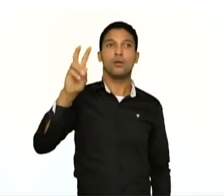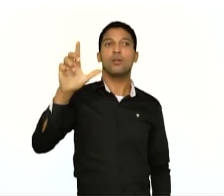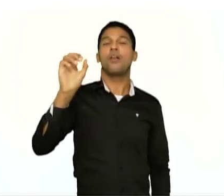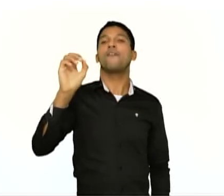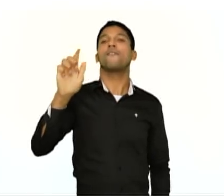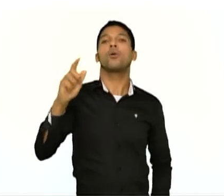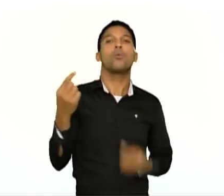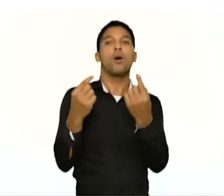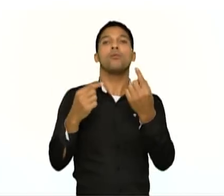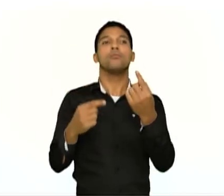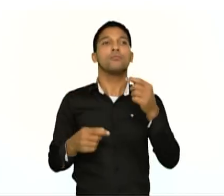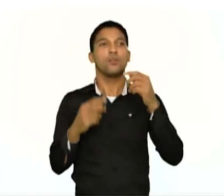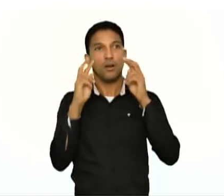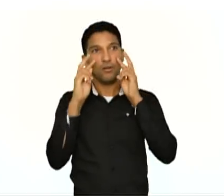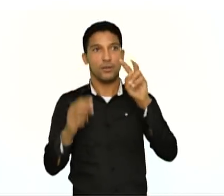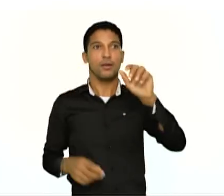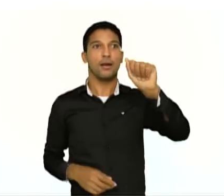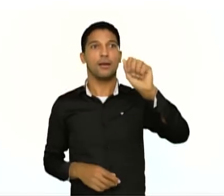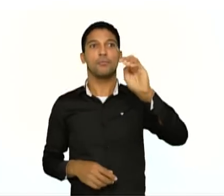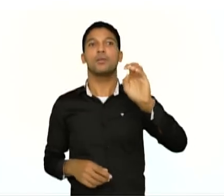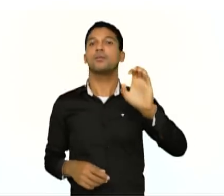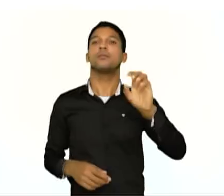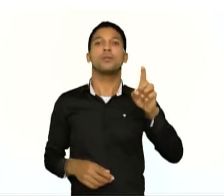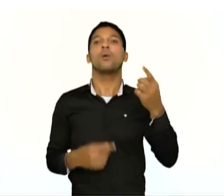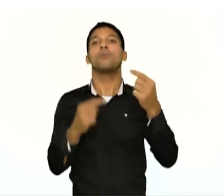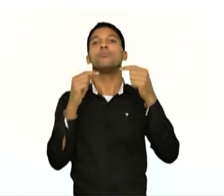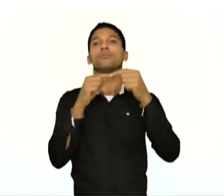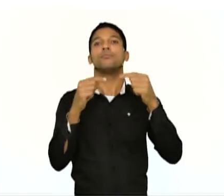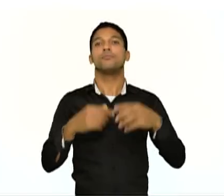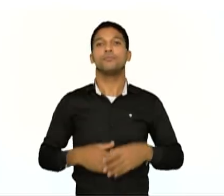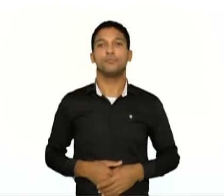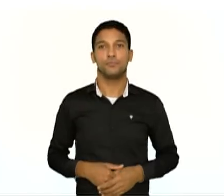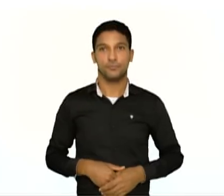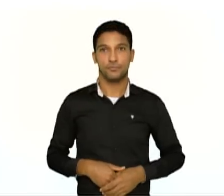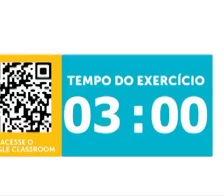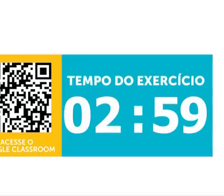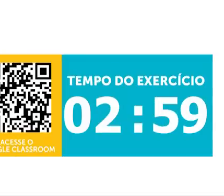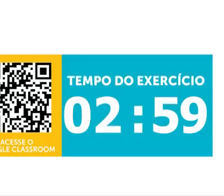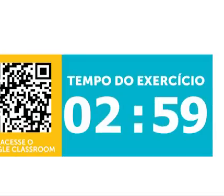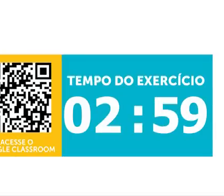mais blog. Eu já dei vários spoilers, vamos ver como é que está a memória de vocês.